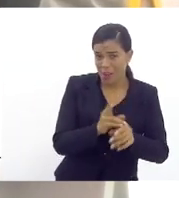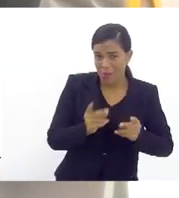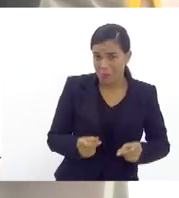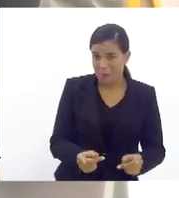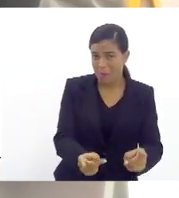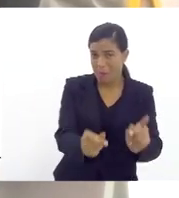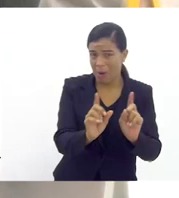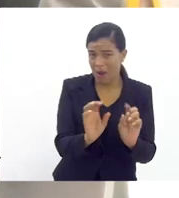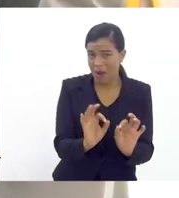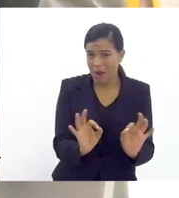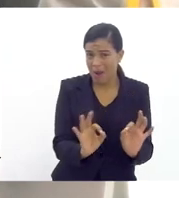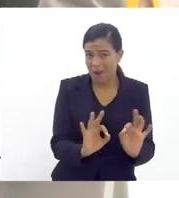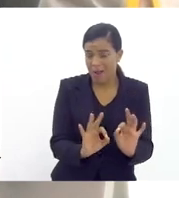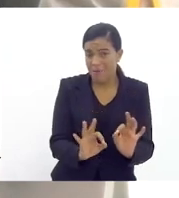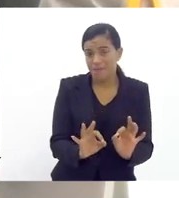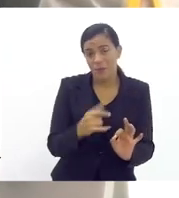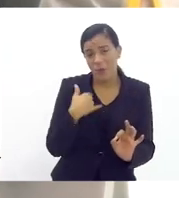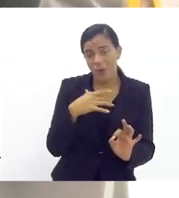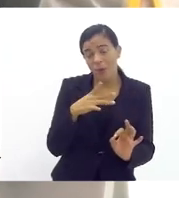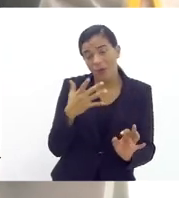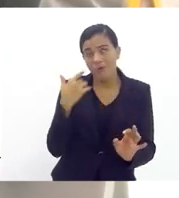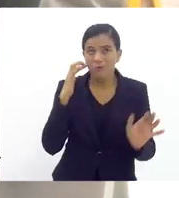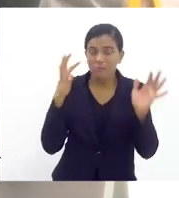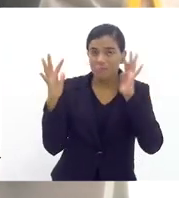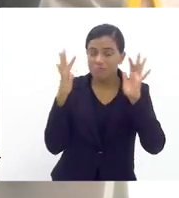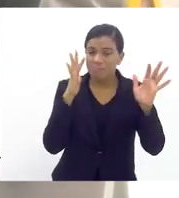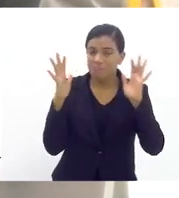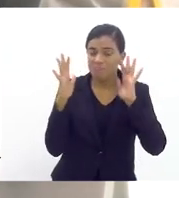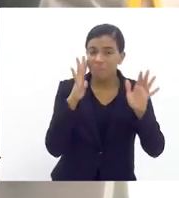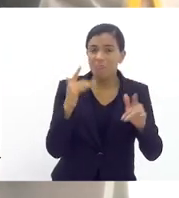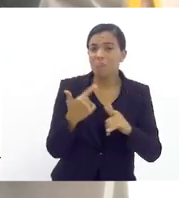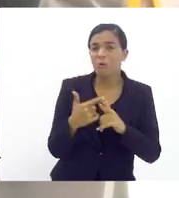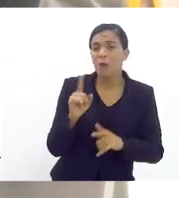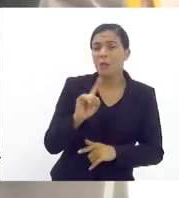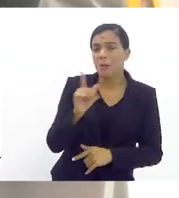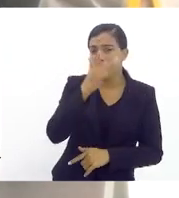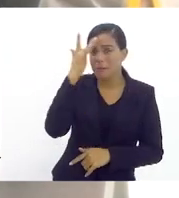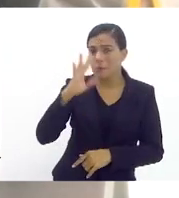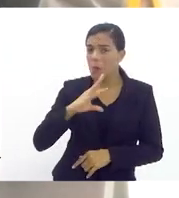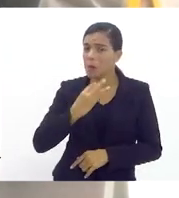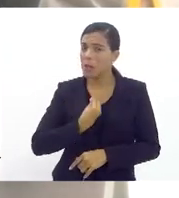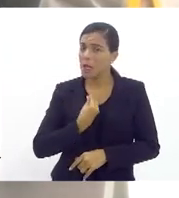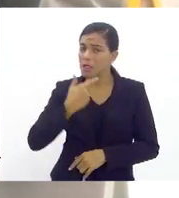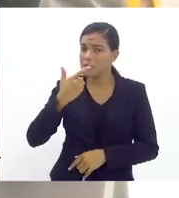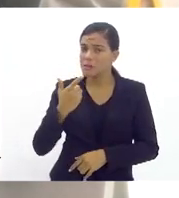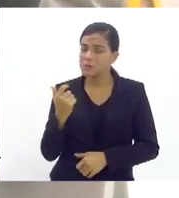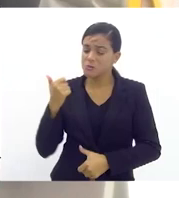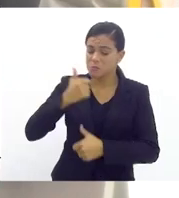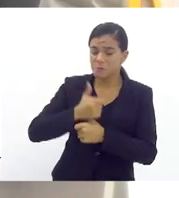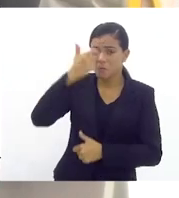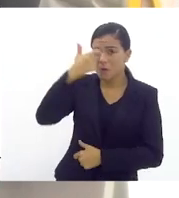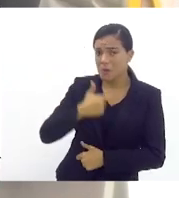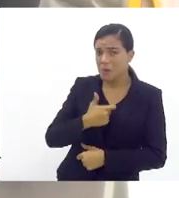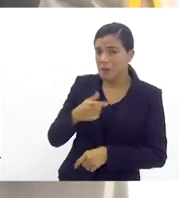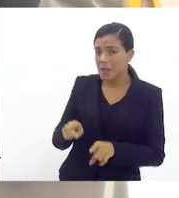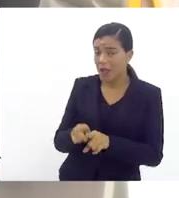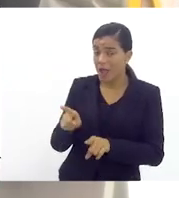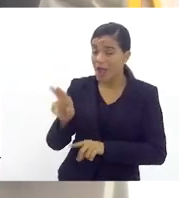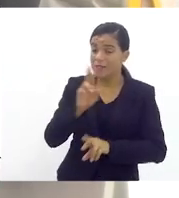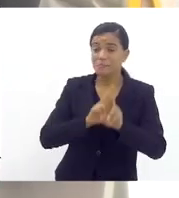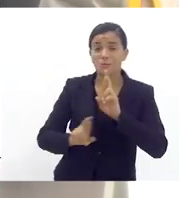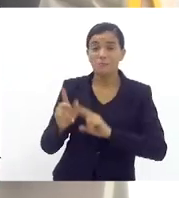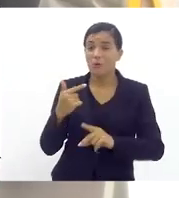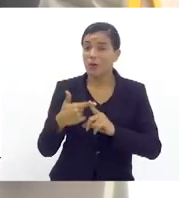caminha... me pergunto por que não uma pessoa trans ocupando o núcleo da diversidade, a resposta vem porque